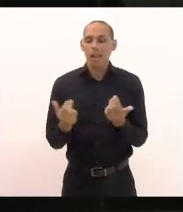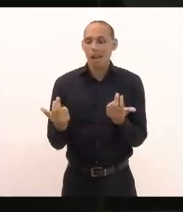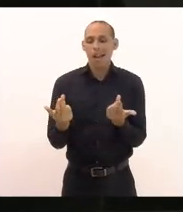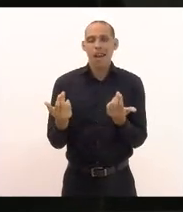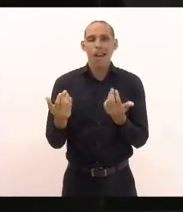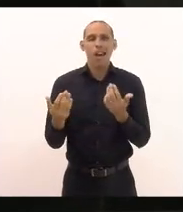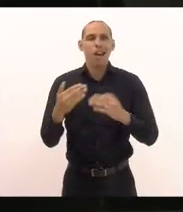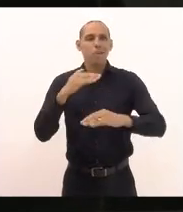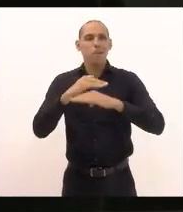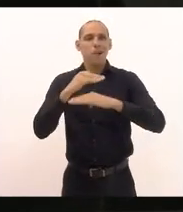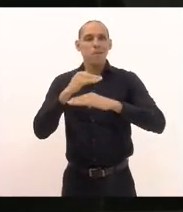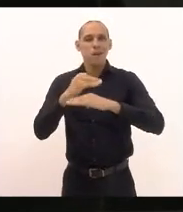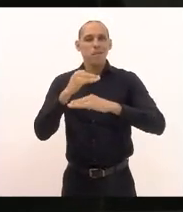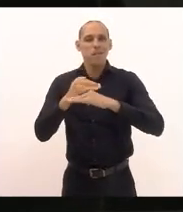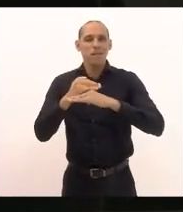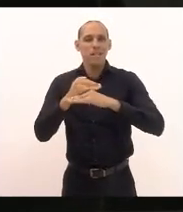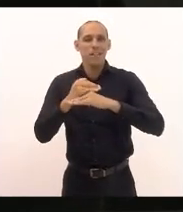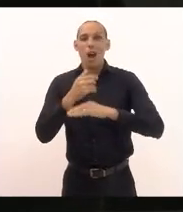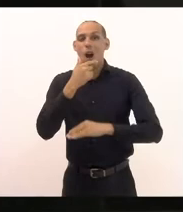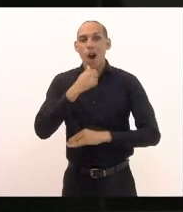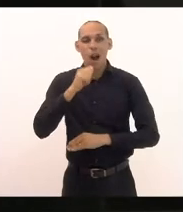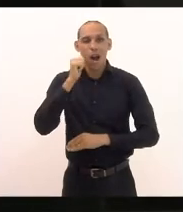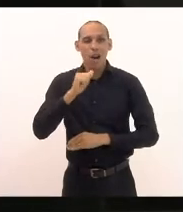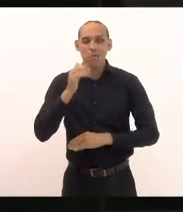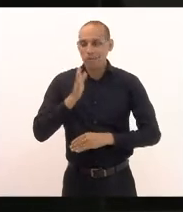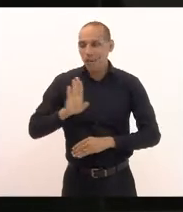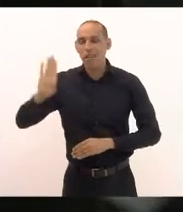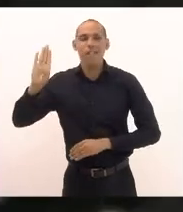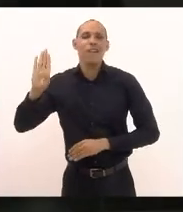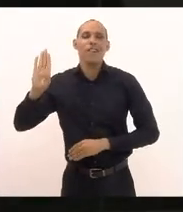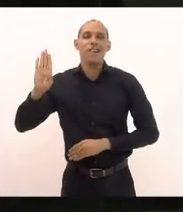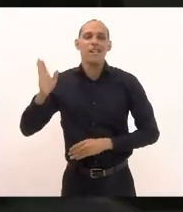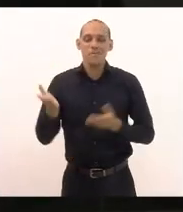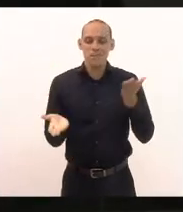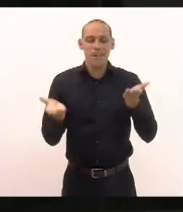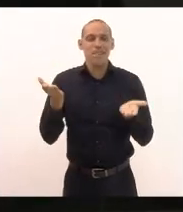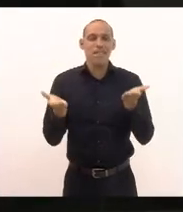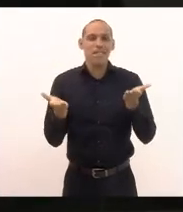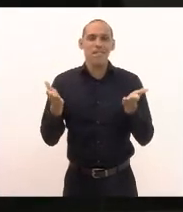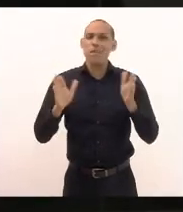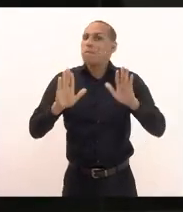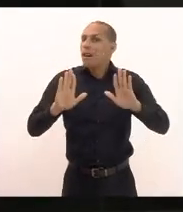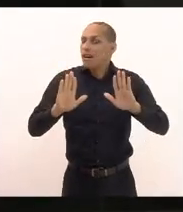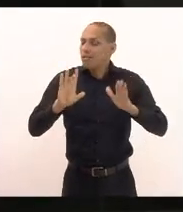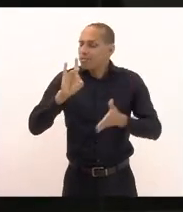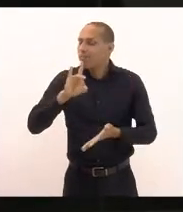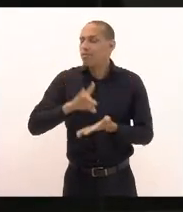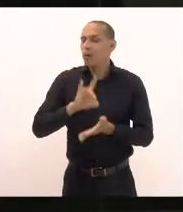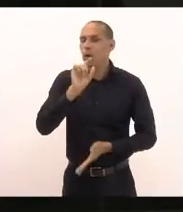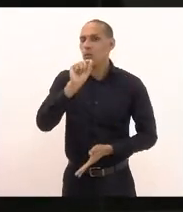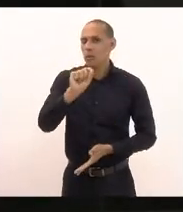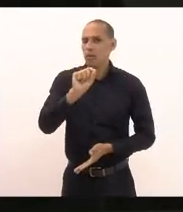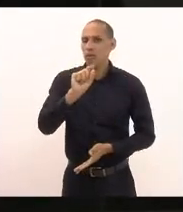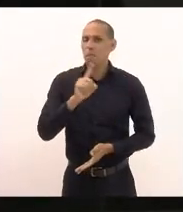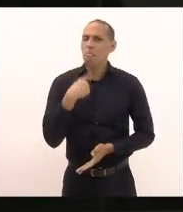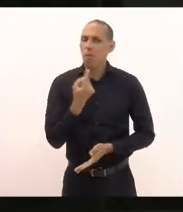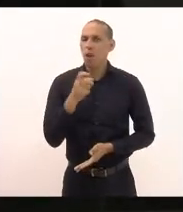equidade entre uma candidatura de um homem e uma candidatura de uma mulher, né? Mas é fato que, apesar de sermos